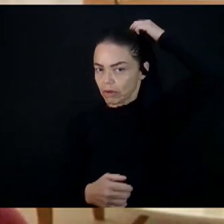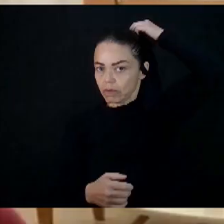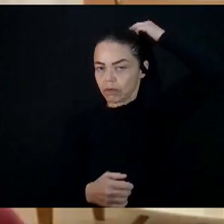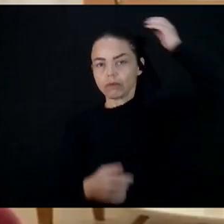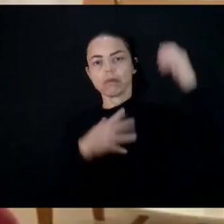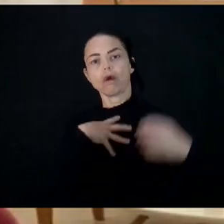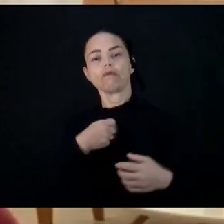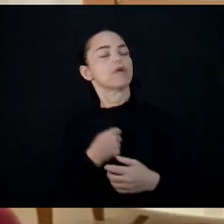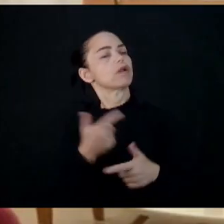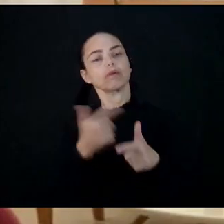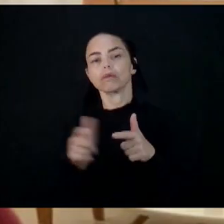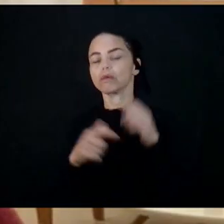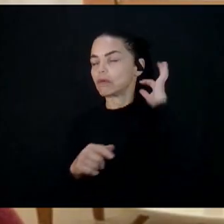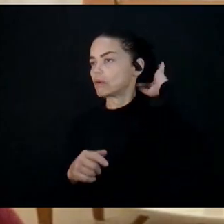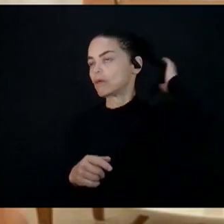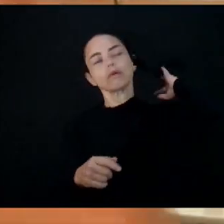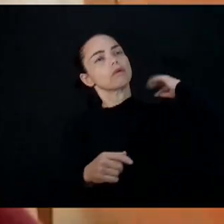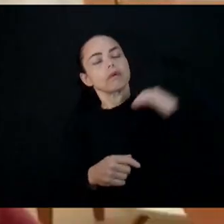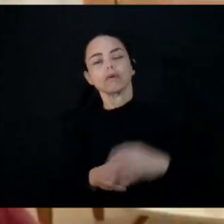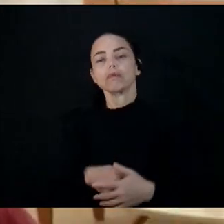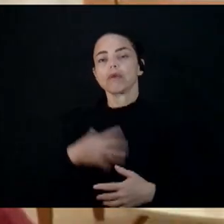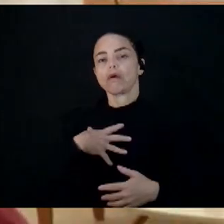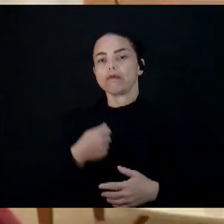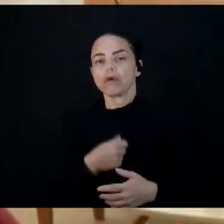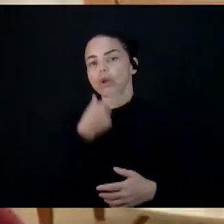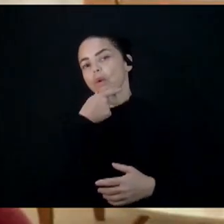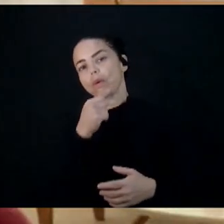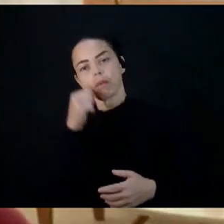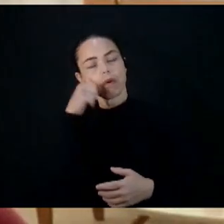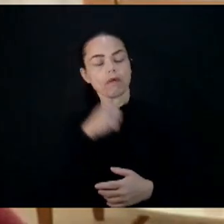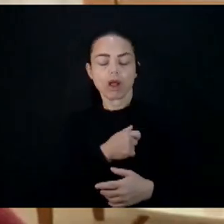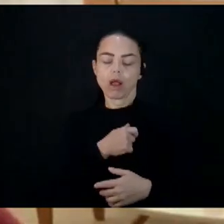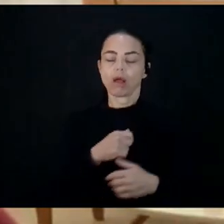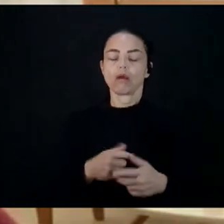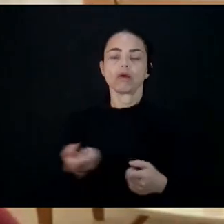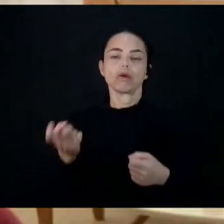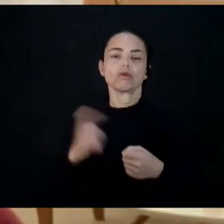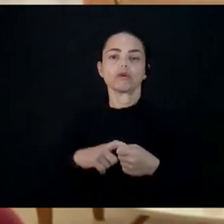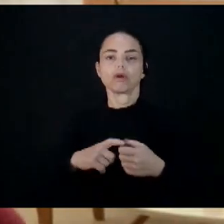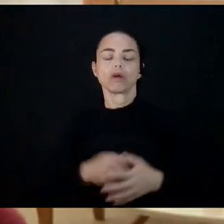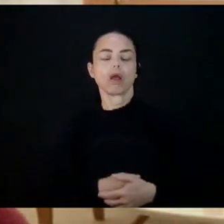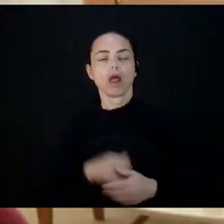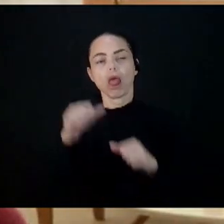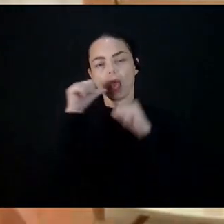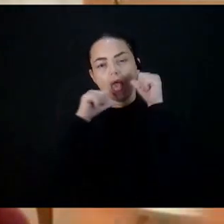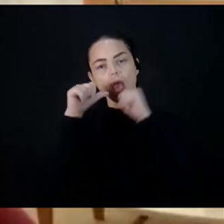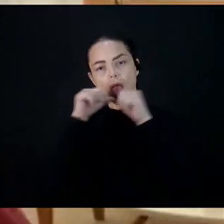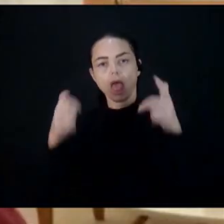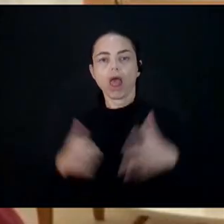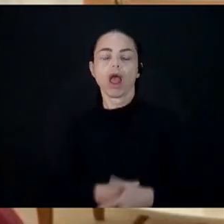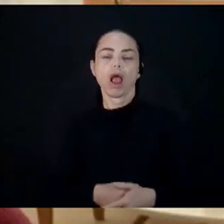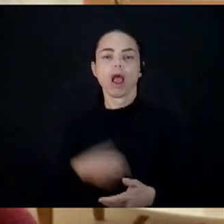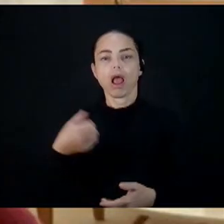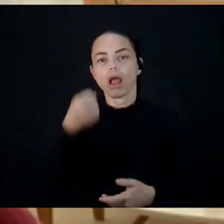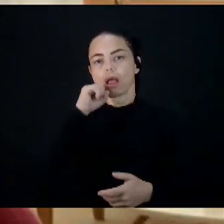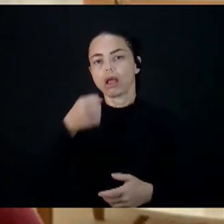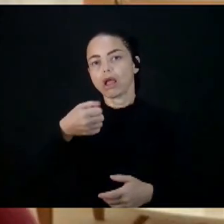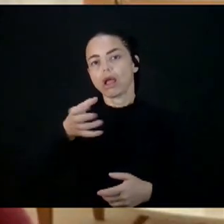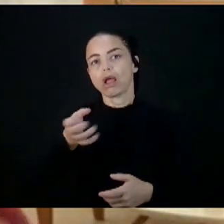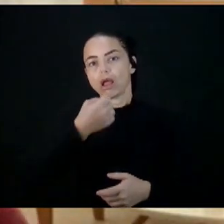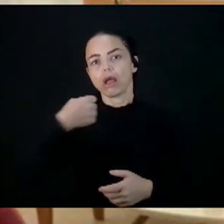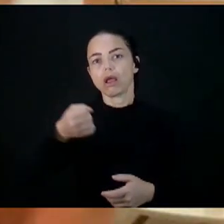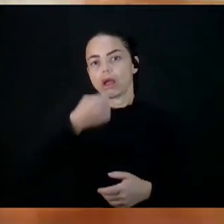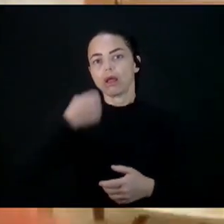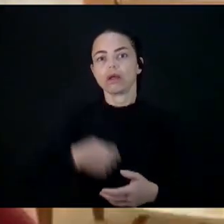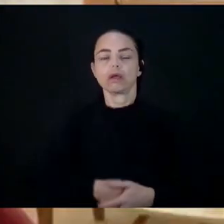minha filha chegar de ressaca porque tomou mais. A gente não pode achar